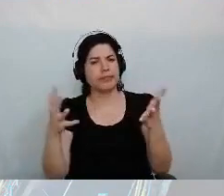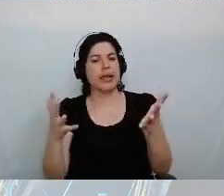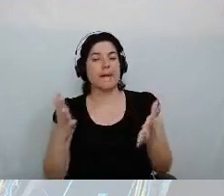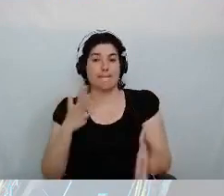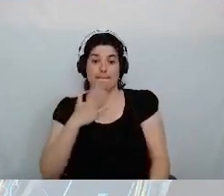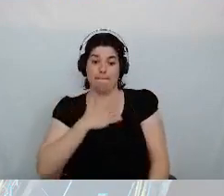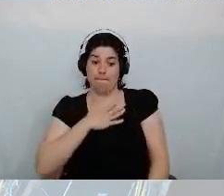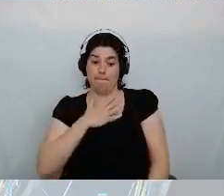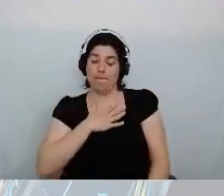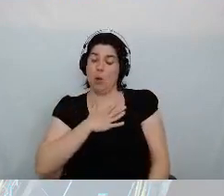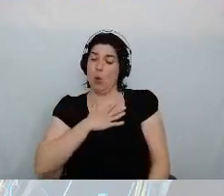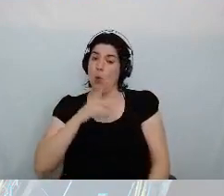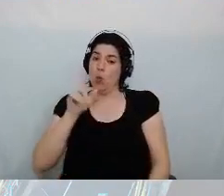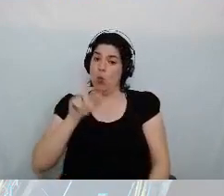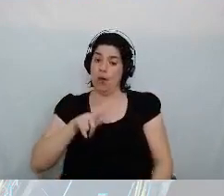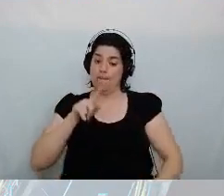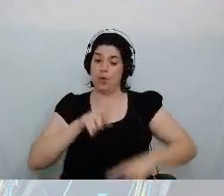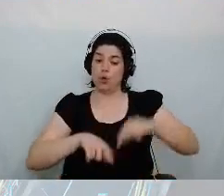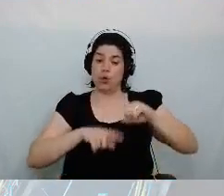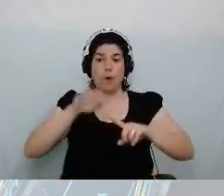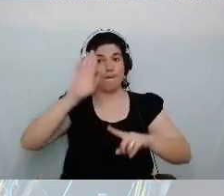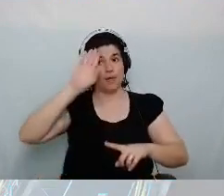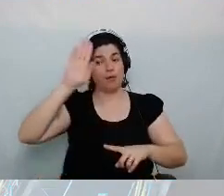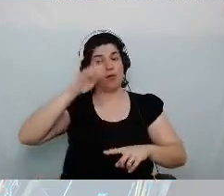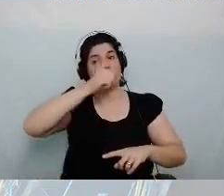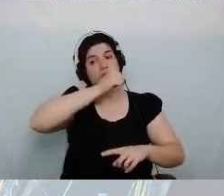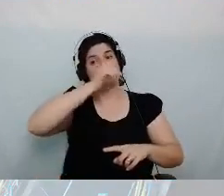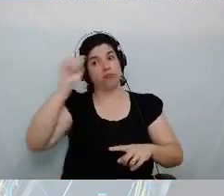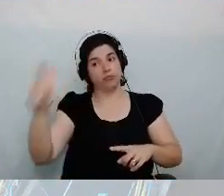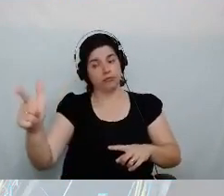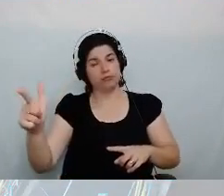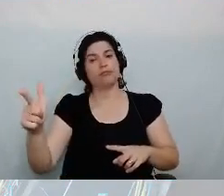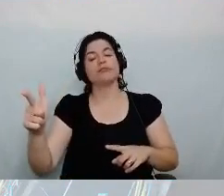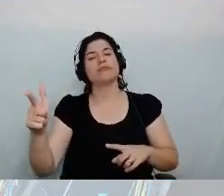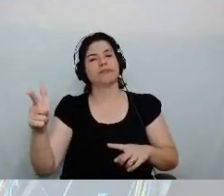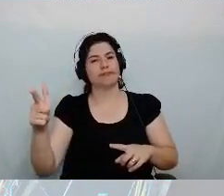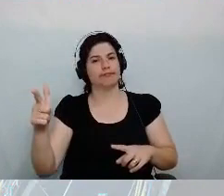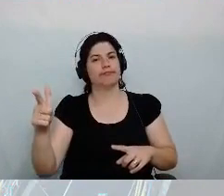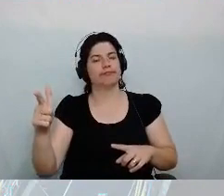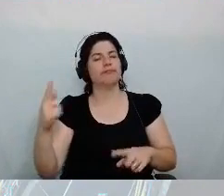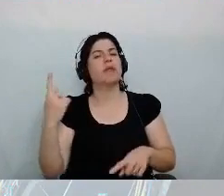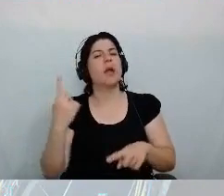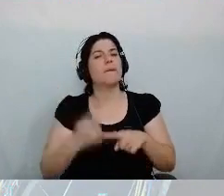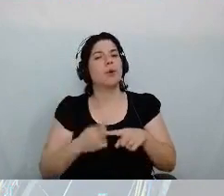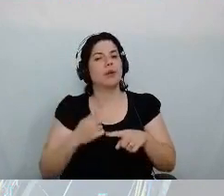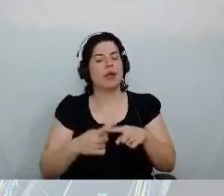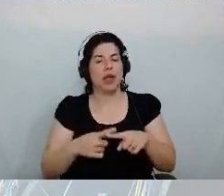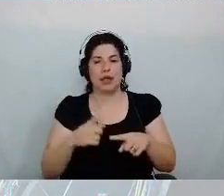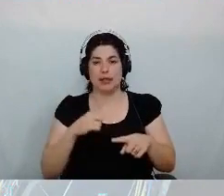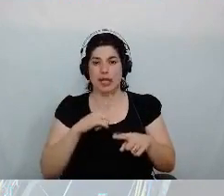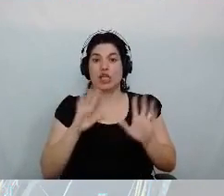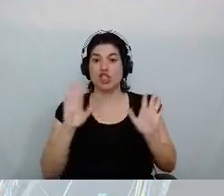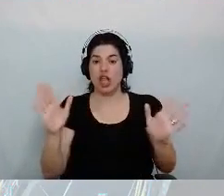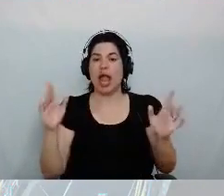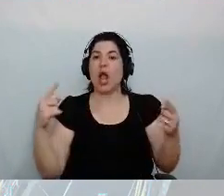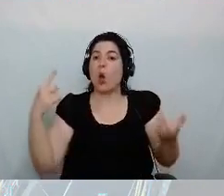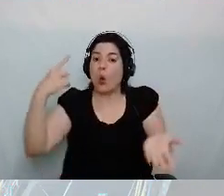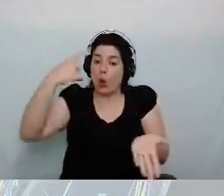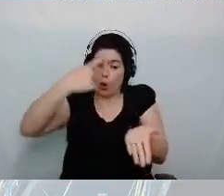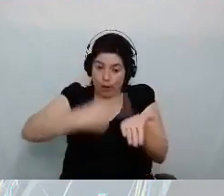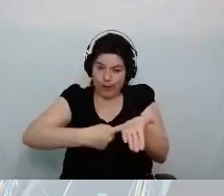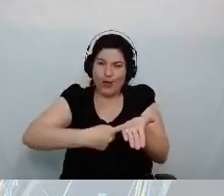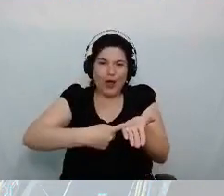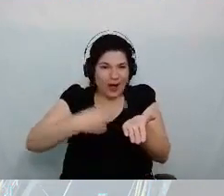como prioridade ao invés do dele, faz o recall. Por quê? Dado o cenário que a gente já alinhou internamente, percebe?